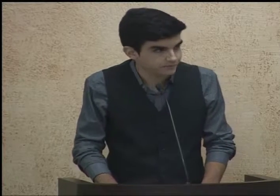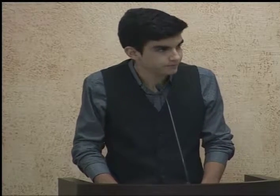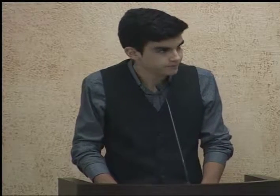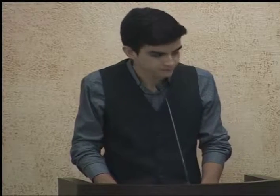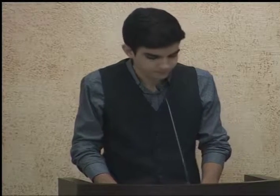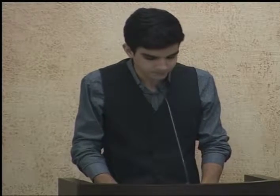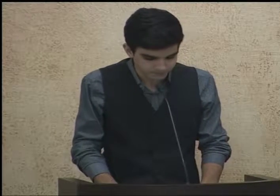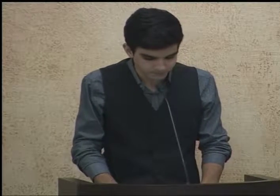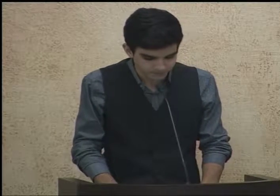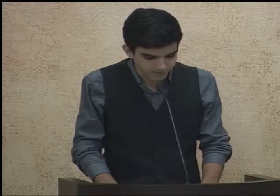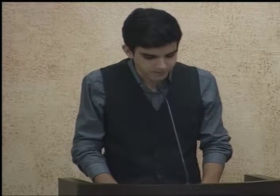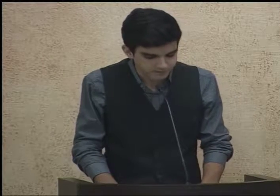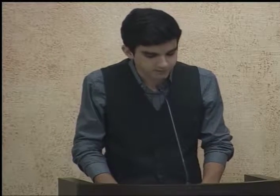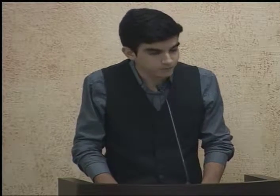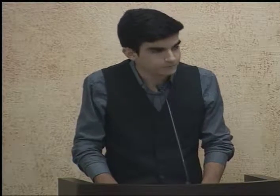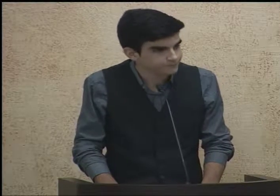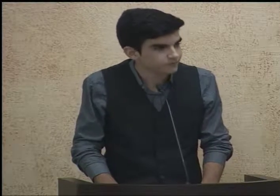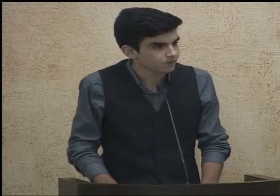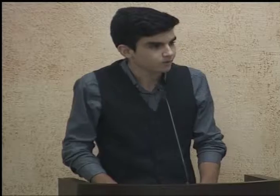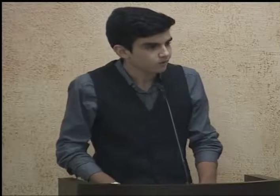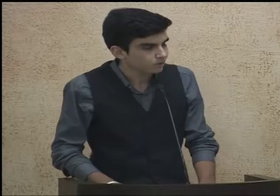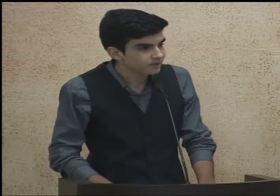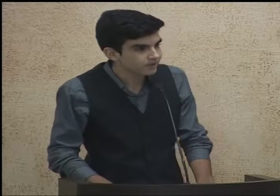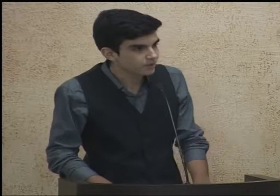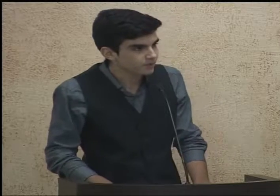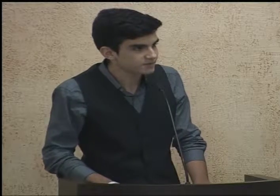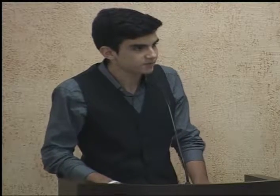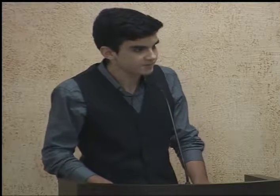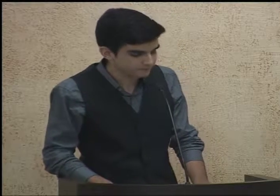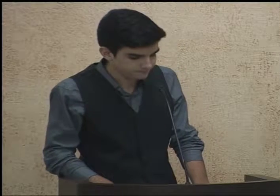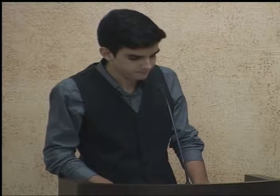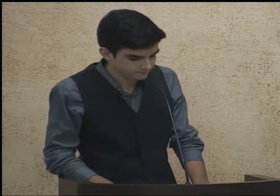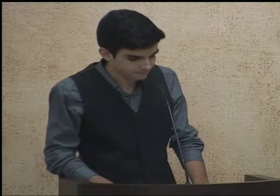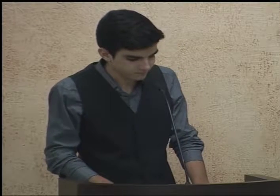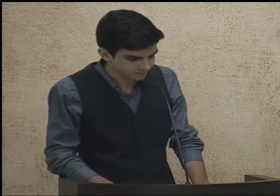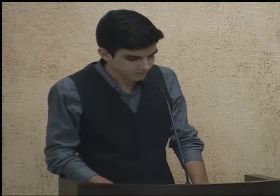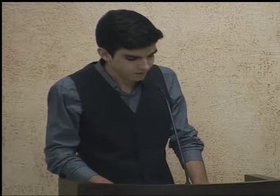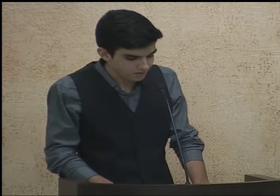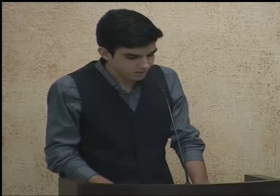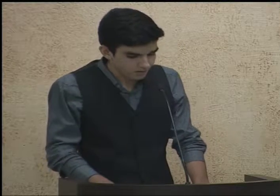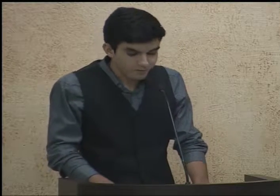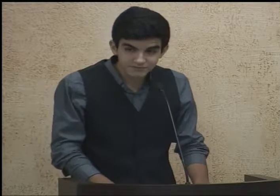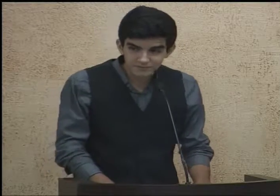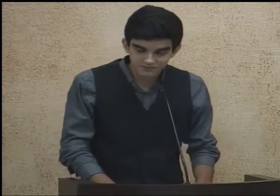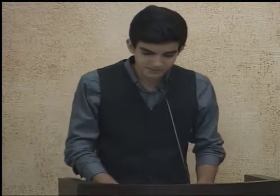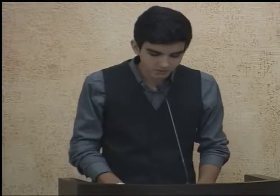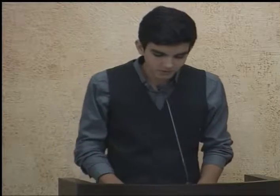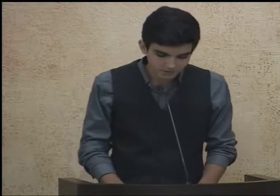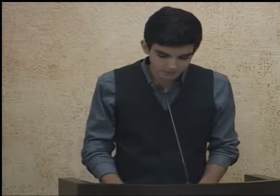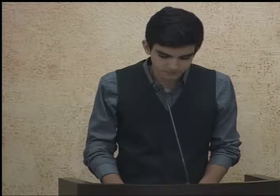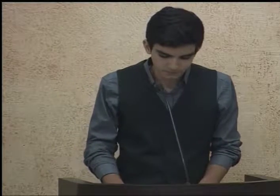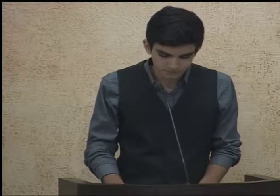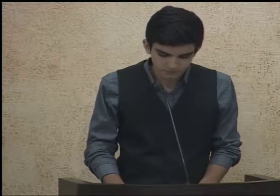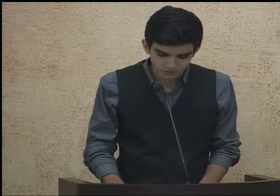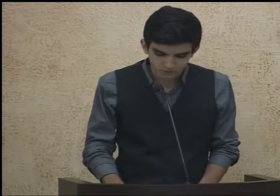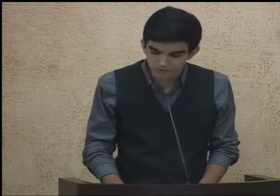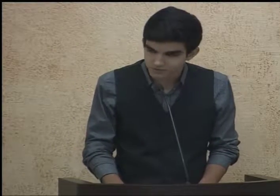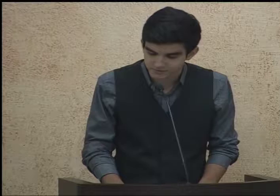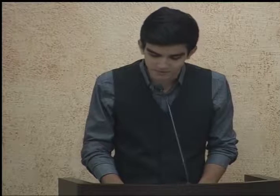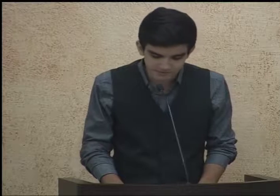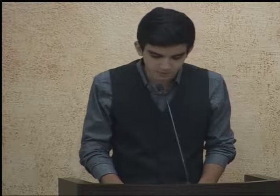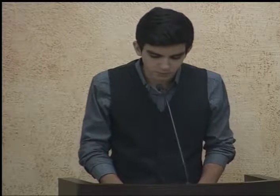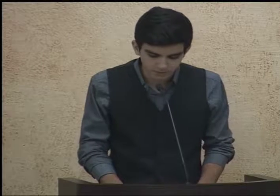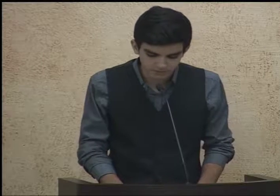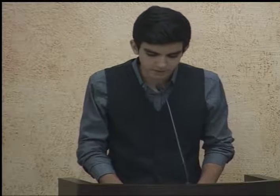temos feito? Se não, o que é que eu posso fazer? Mesmo que sim ou que não,